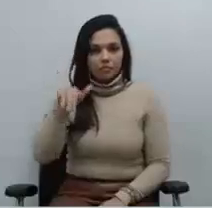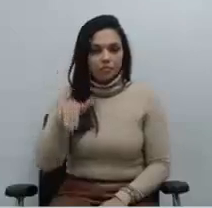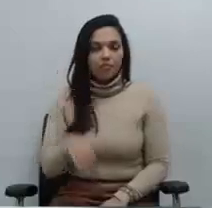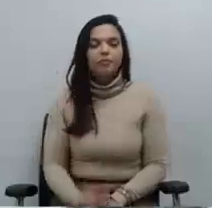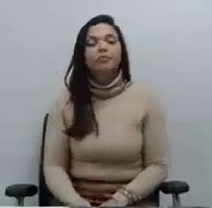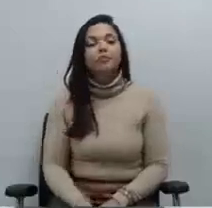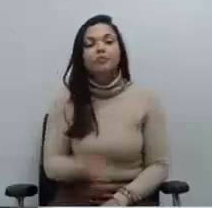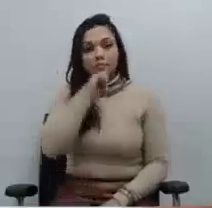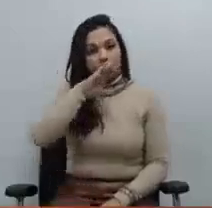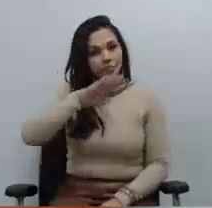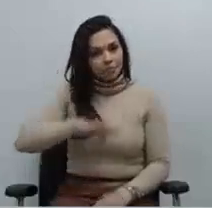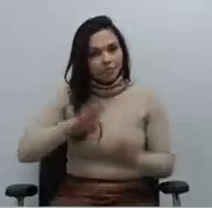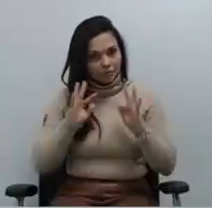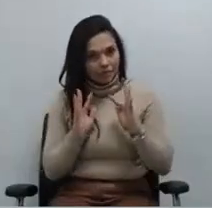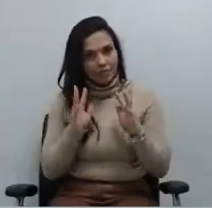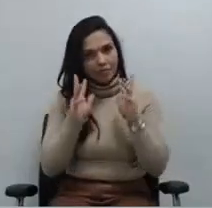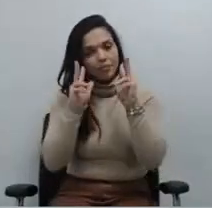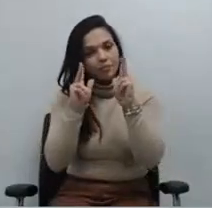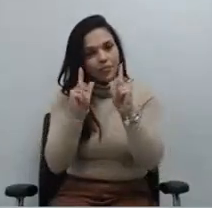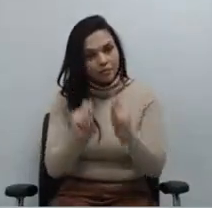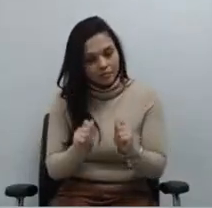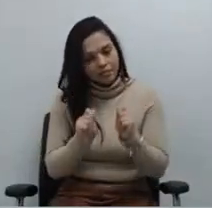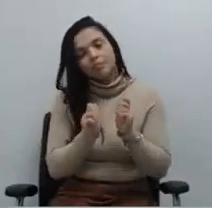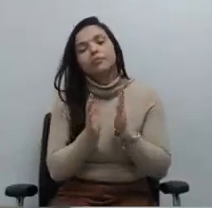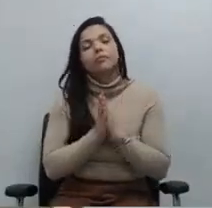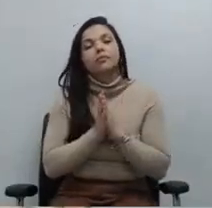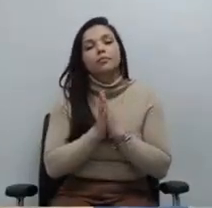Boa tarde a todas e todos.